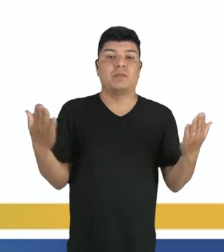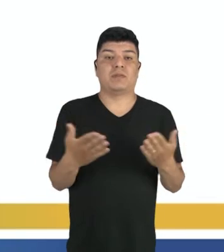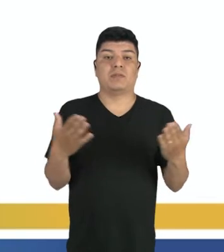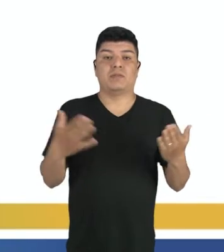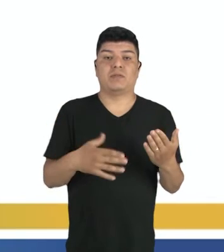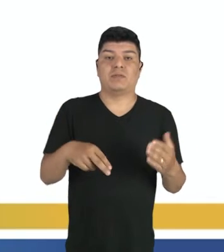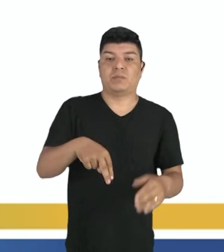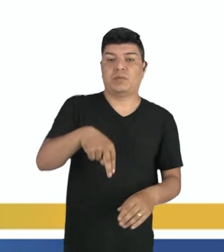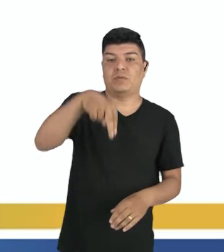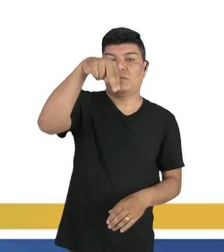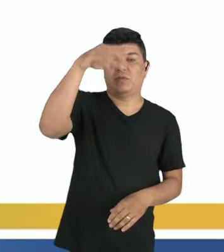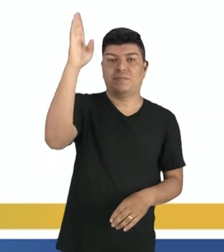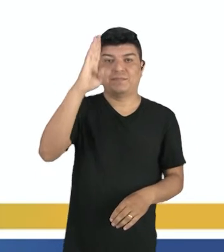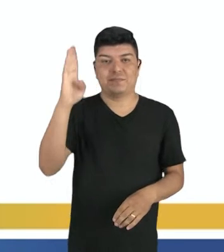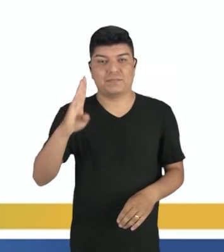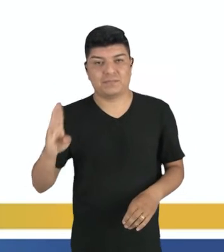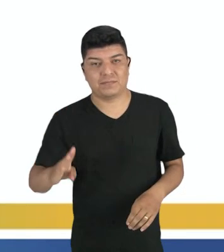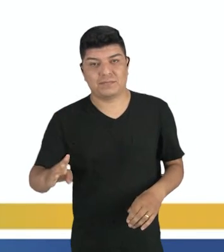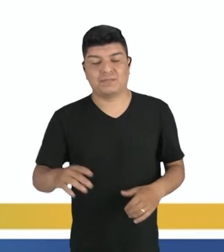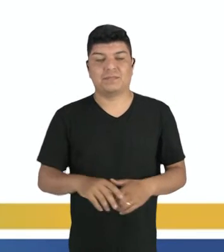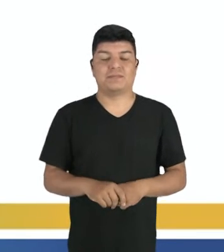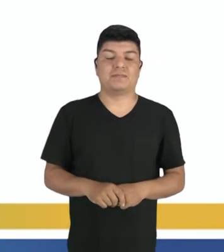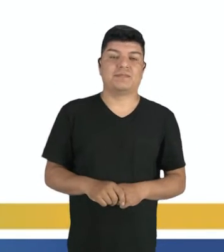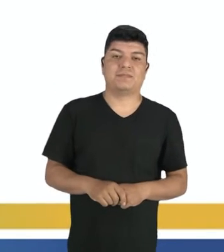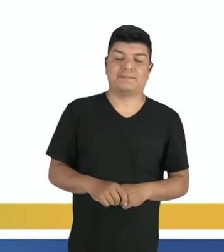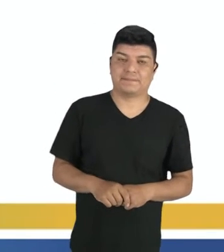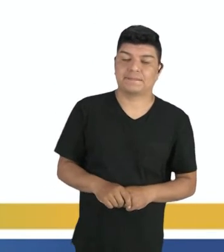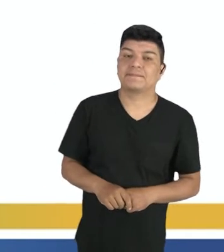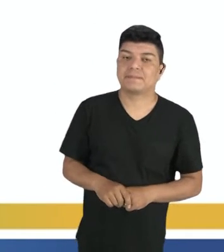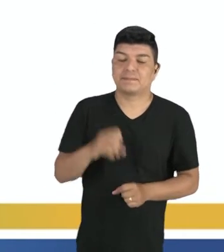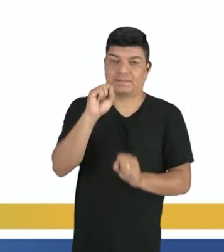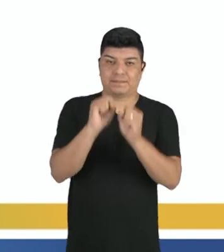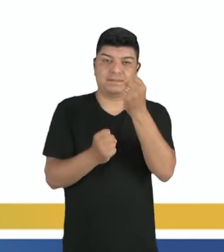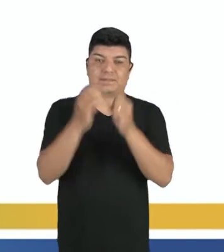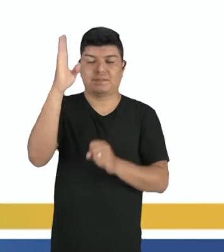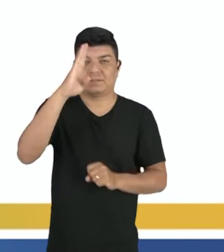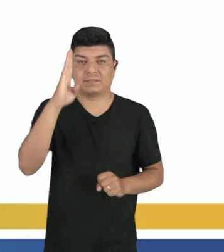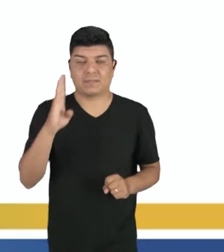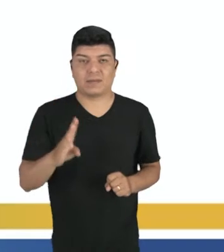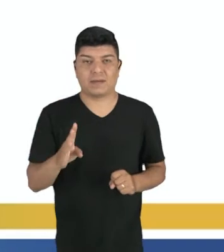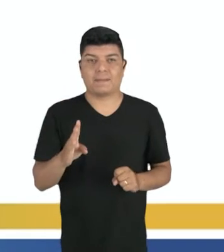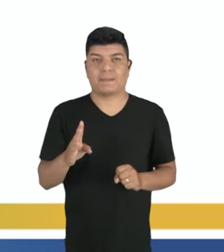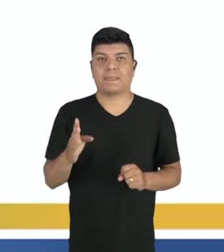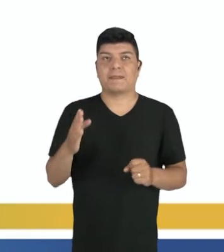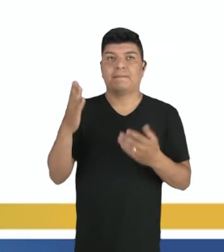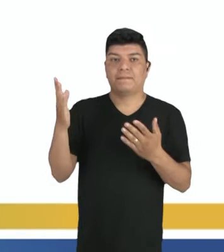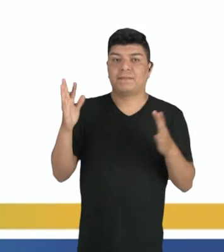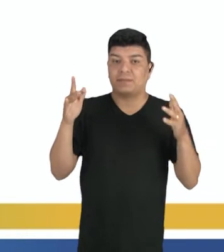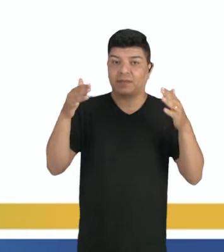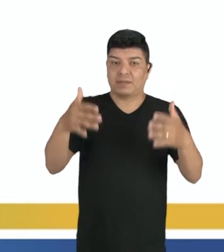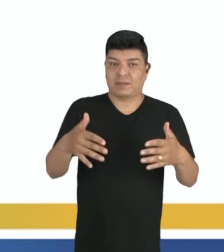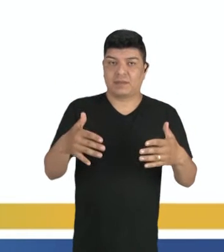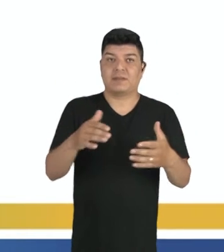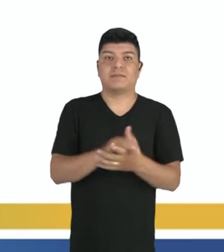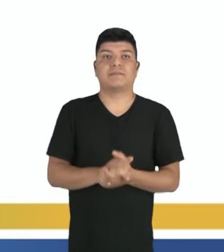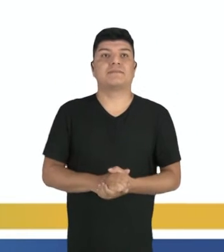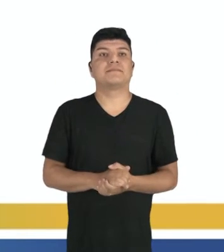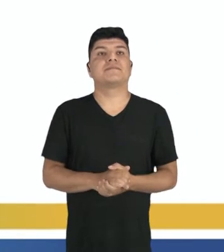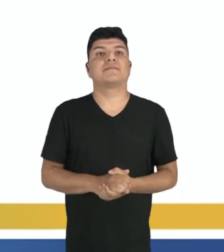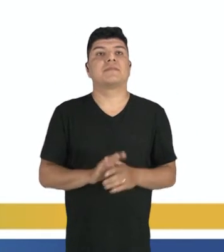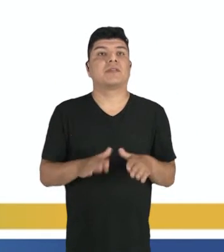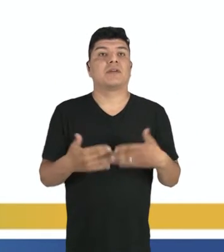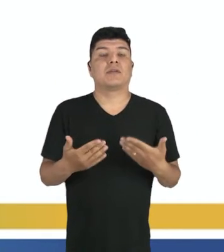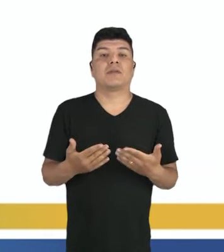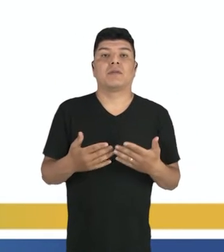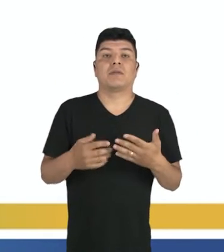pelo Nordeste brasileiro. Vamos lá, gente, em relação à indústria brasileira, referente à concentração e desconcentração.